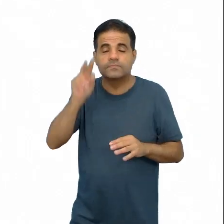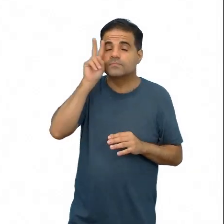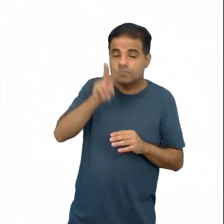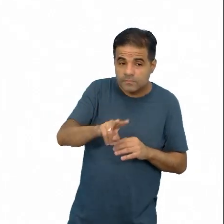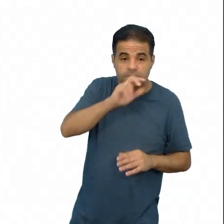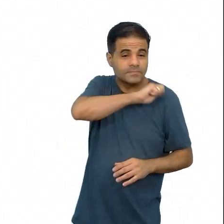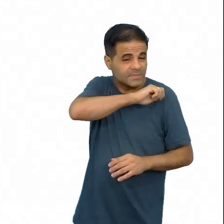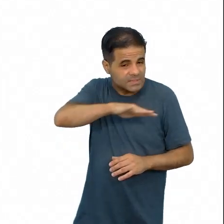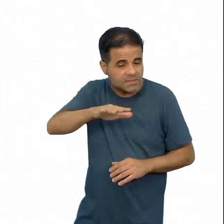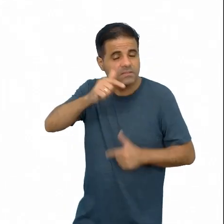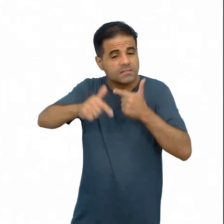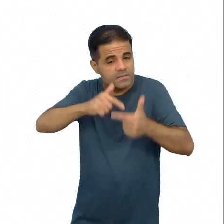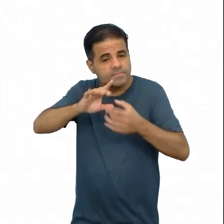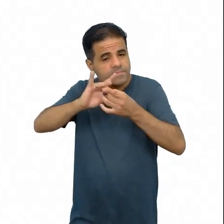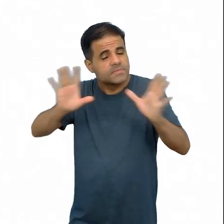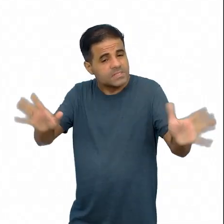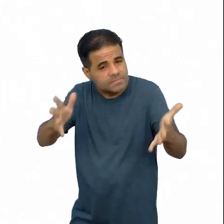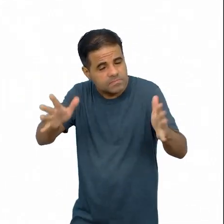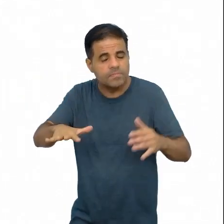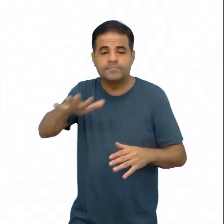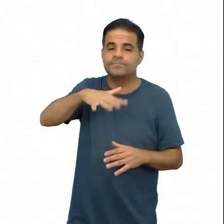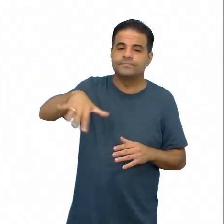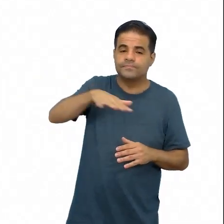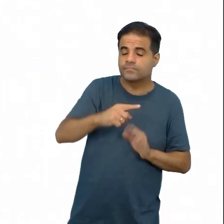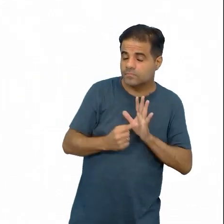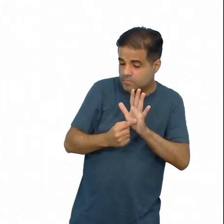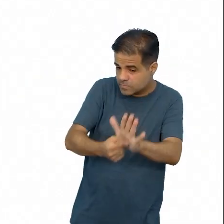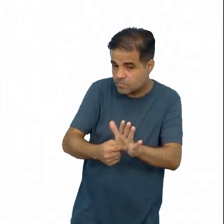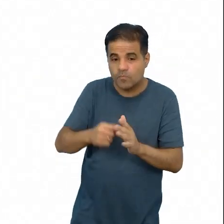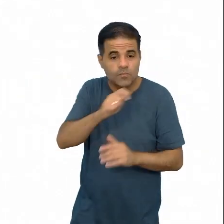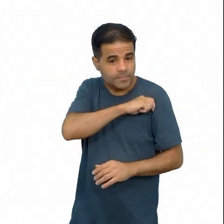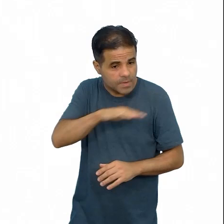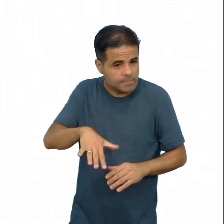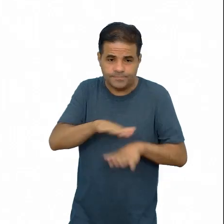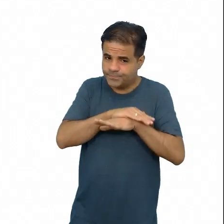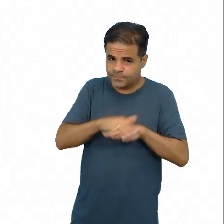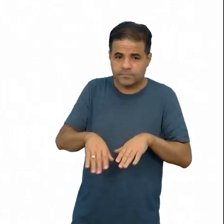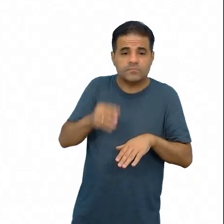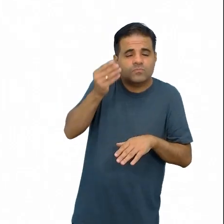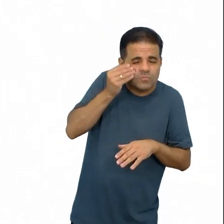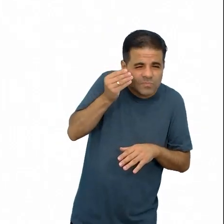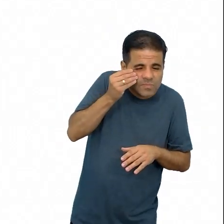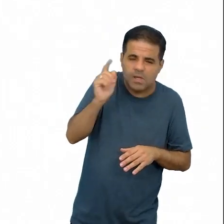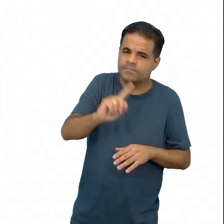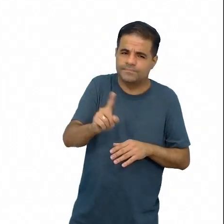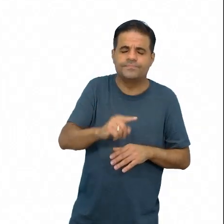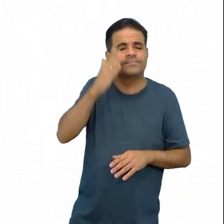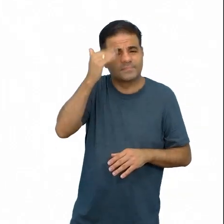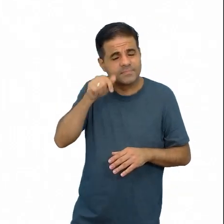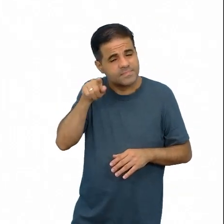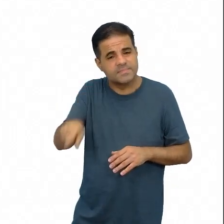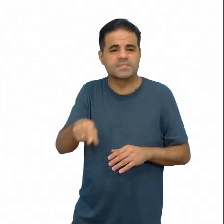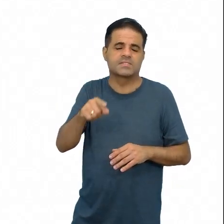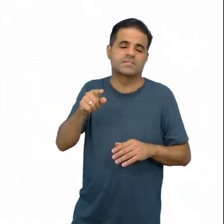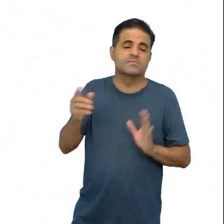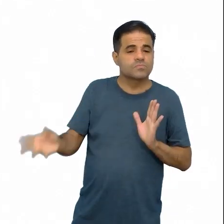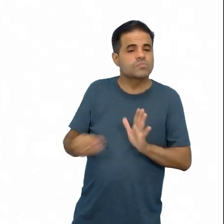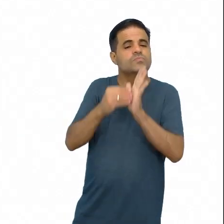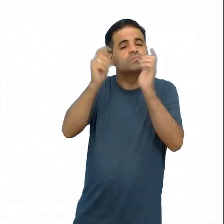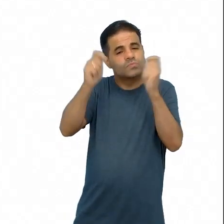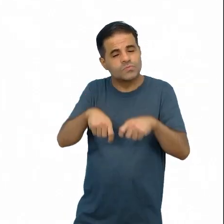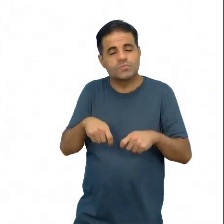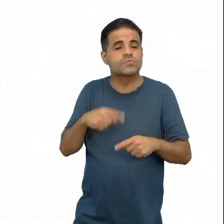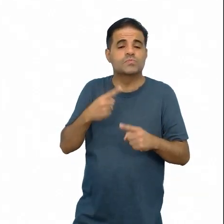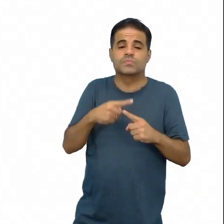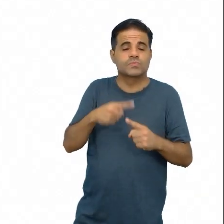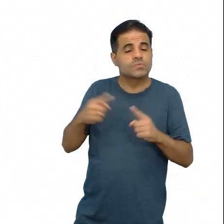aluno trabalhar. E essa parte que a gente fique o quê? Mostre para o aluno que não é só testando, a gente já sabe que aquela figura eu posso colocar e por